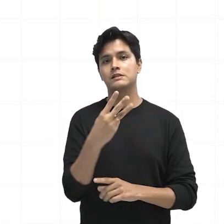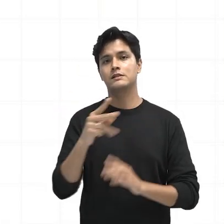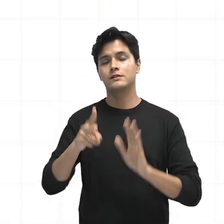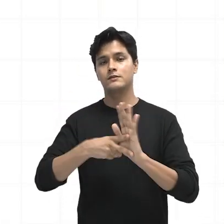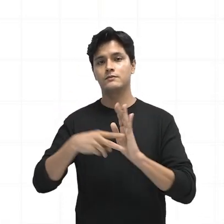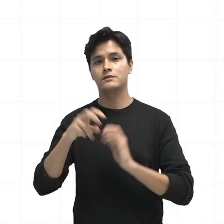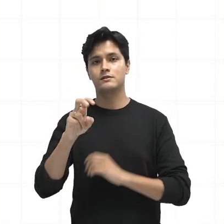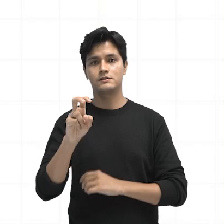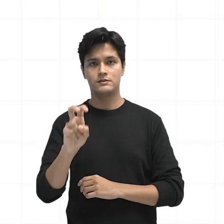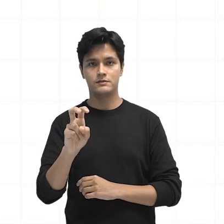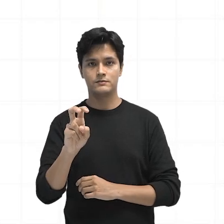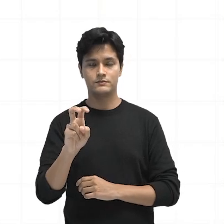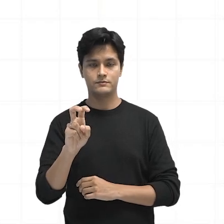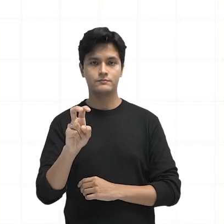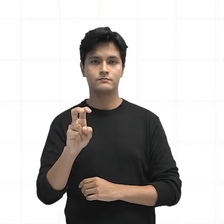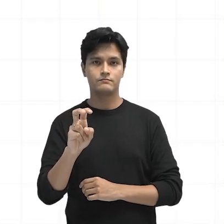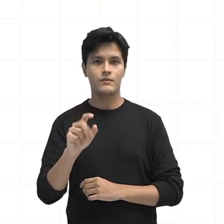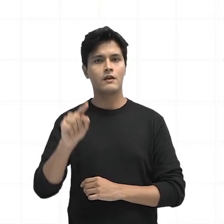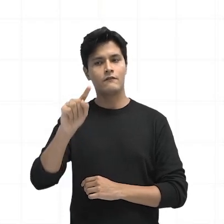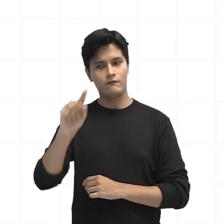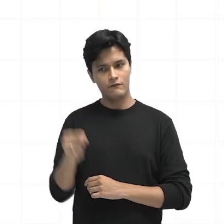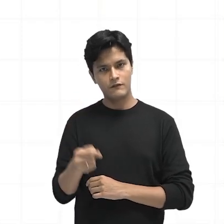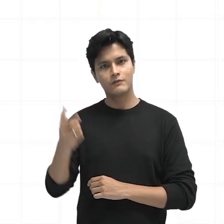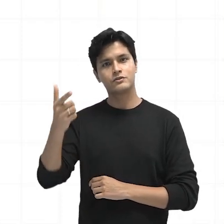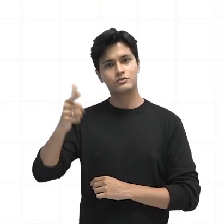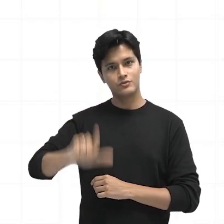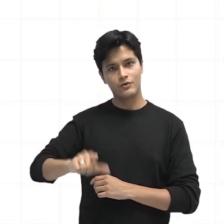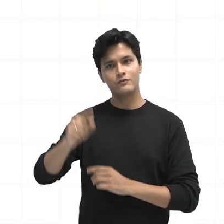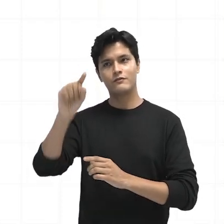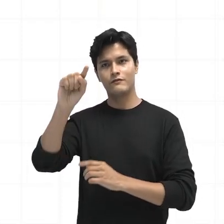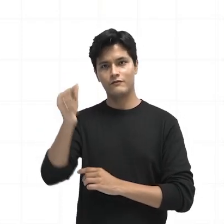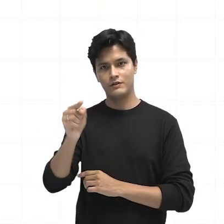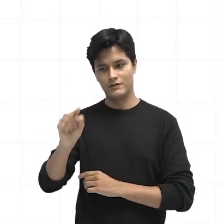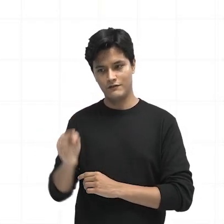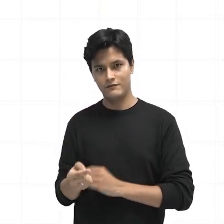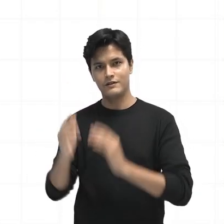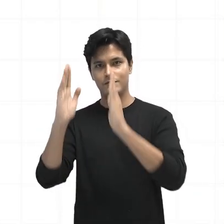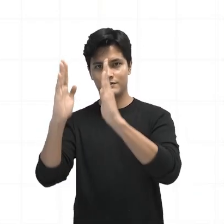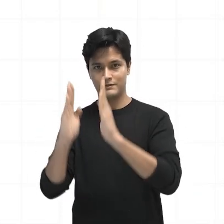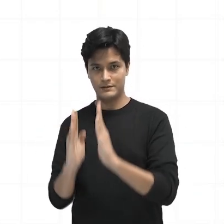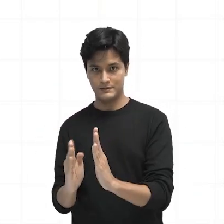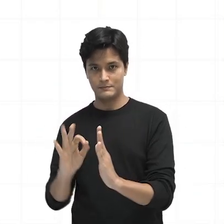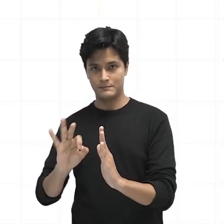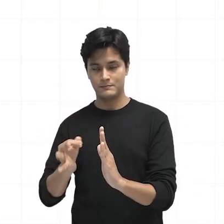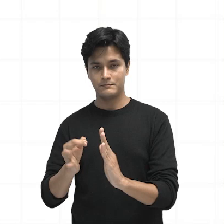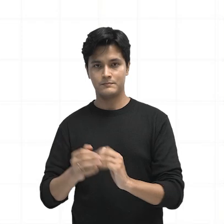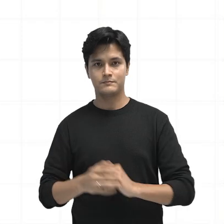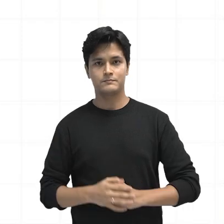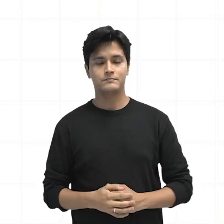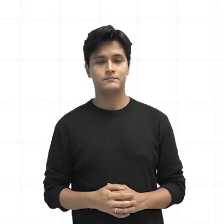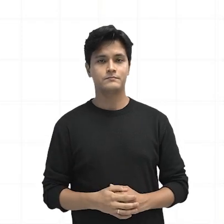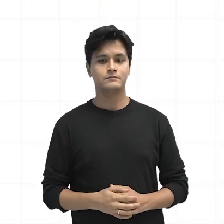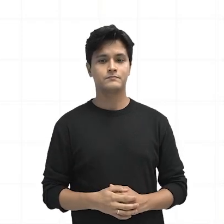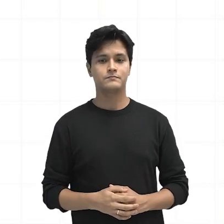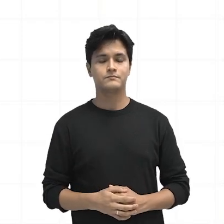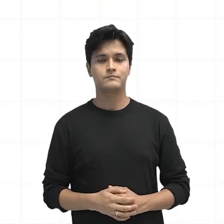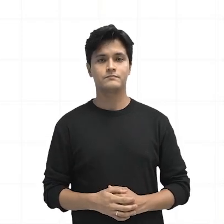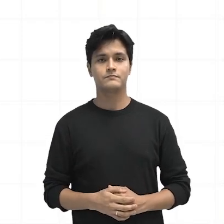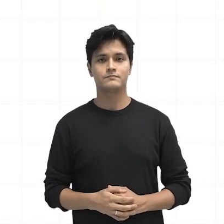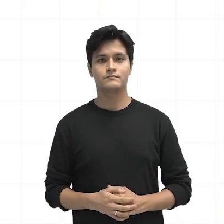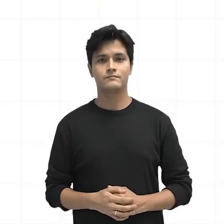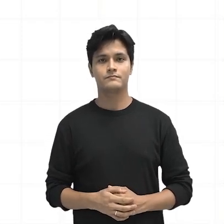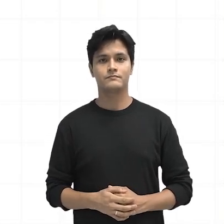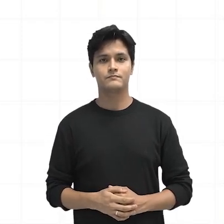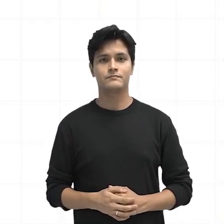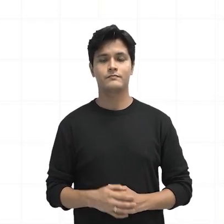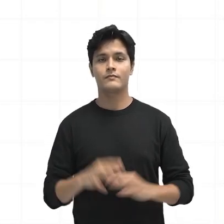vírgula se repete porque eu tenho vírgula embaixo de vírgula, 2 mais 1 é 3 e 1 se repete. Ou seja,